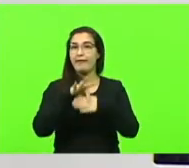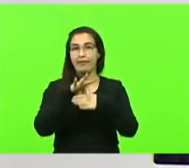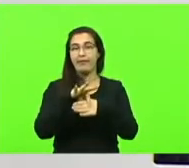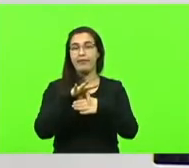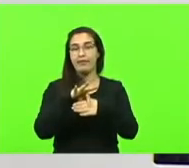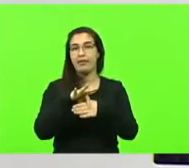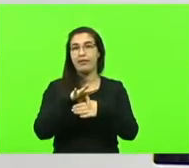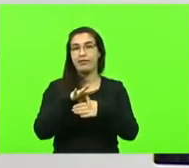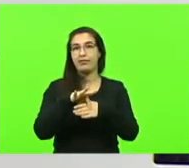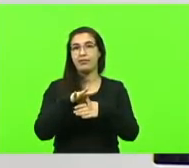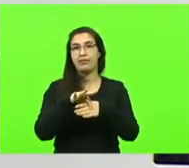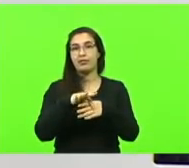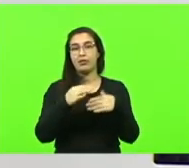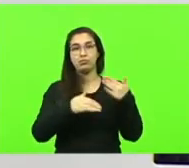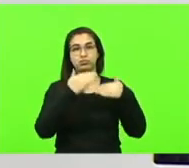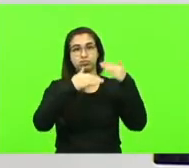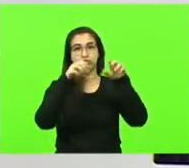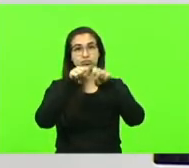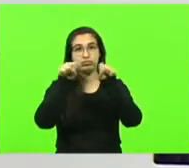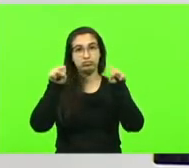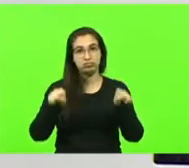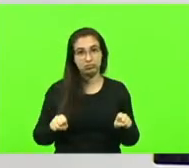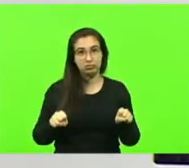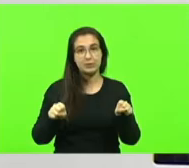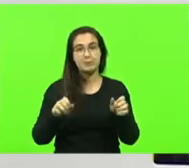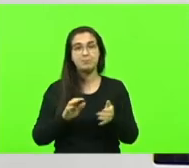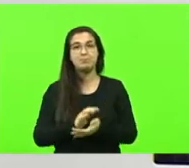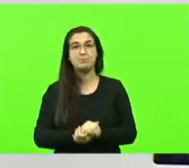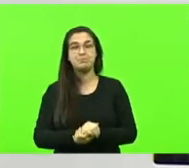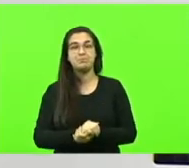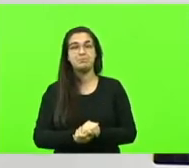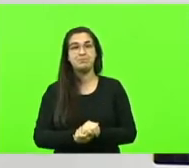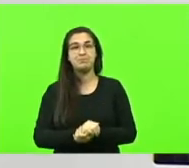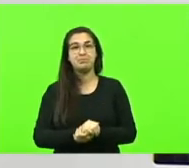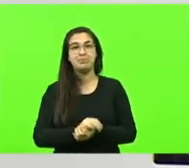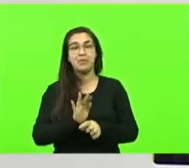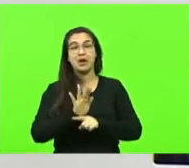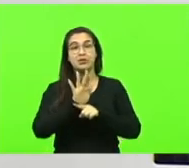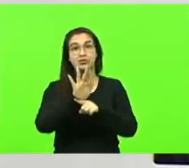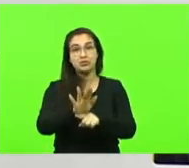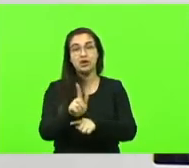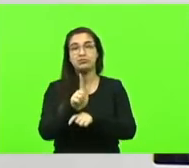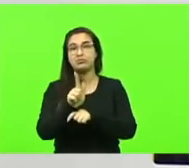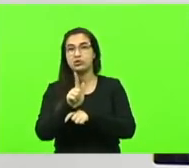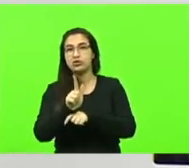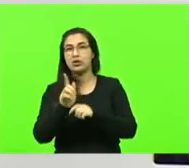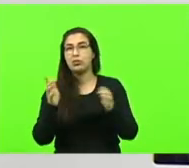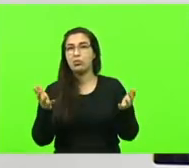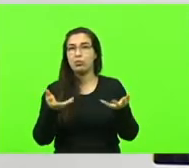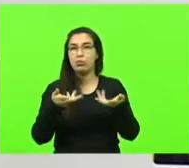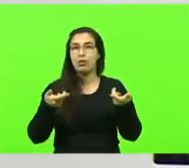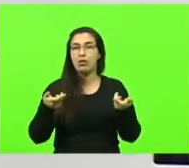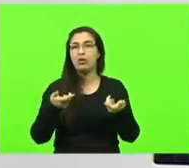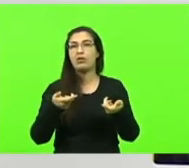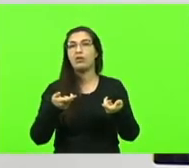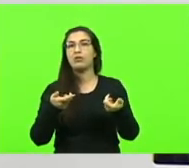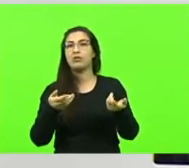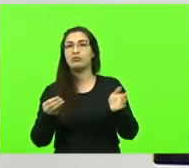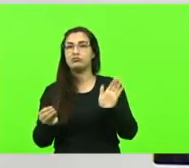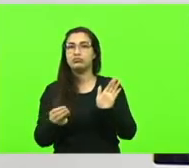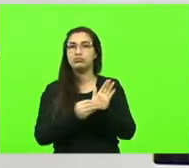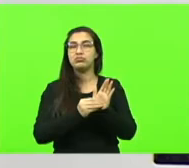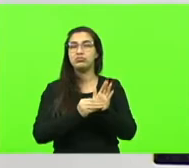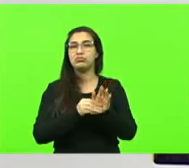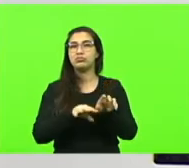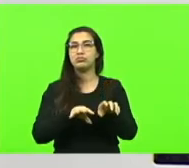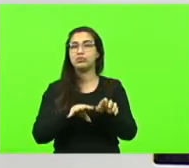do desenvolvimento de softwares para suporte à gestão de qualidade e implantação do certificado ISO